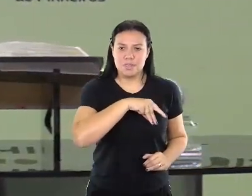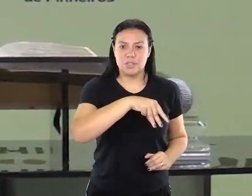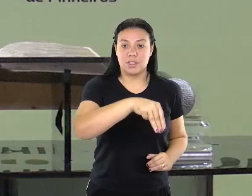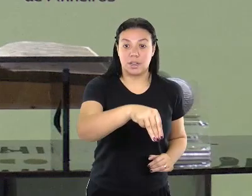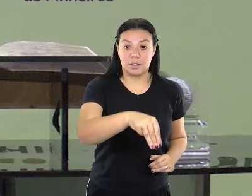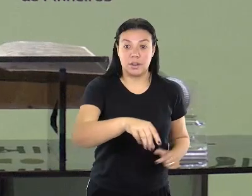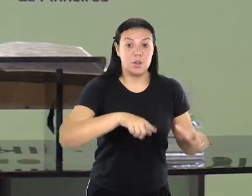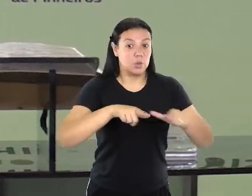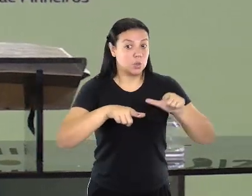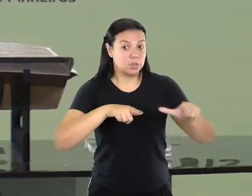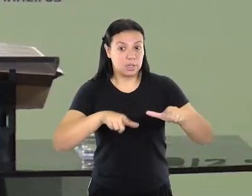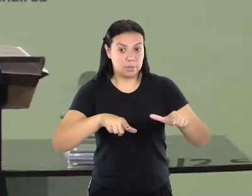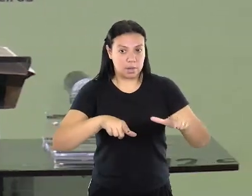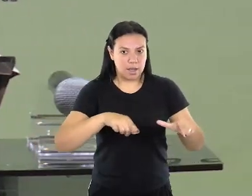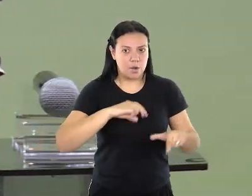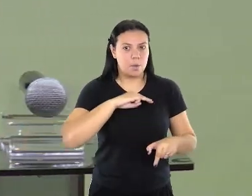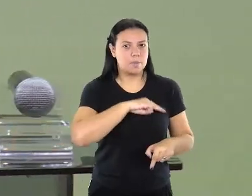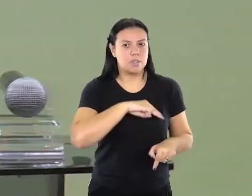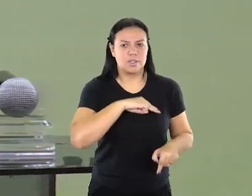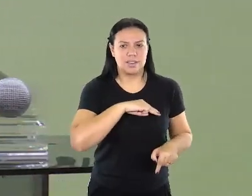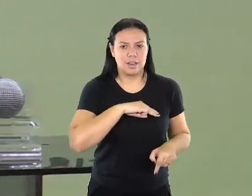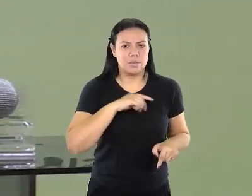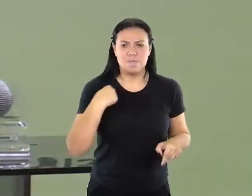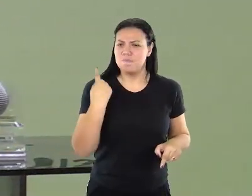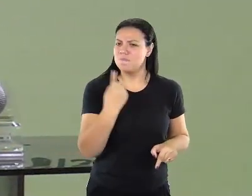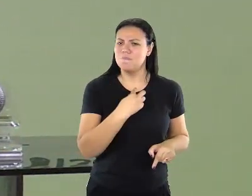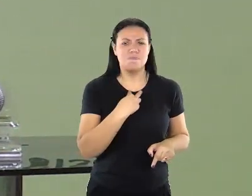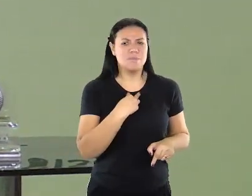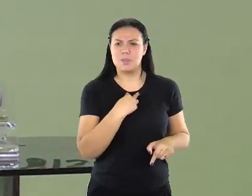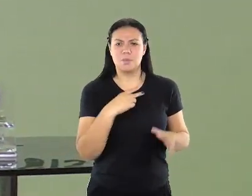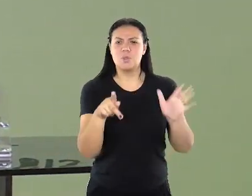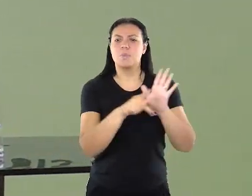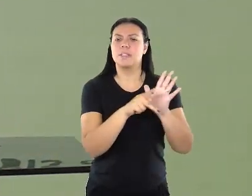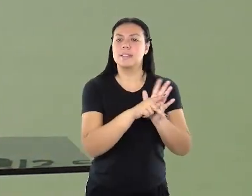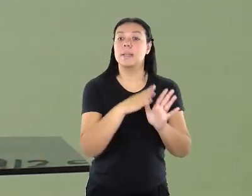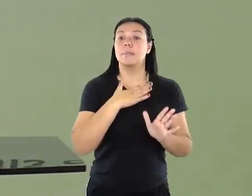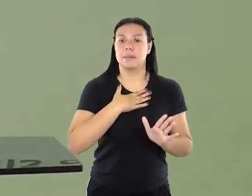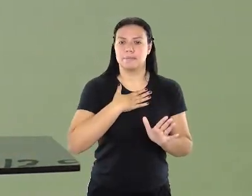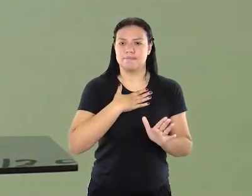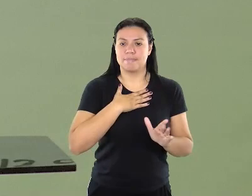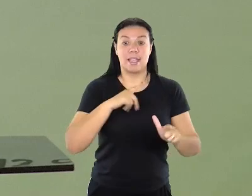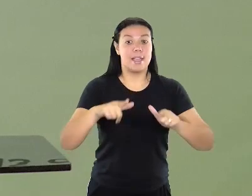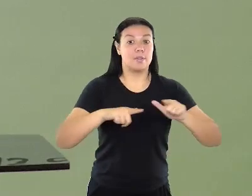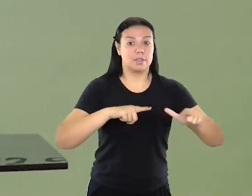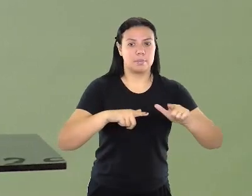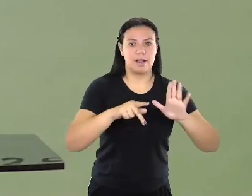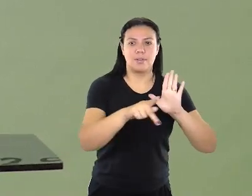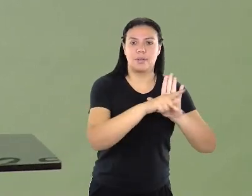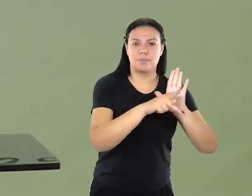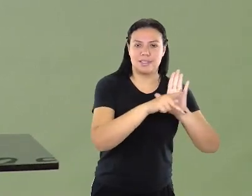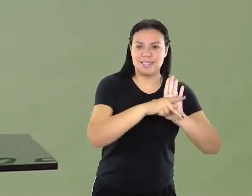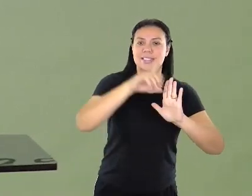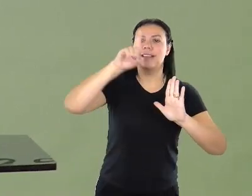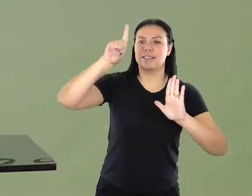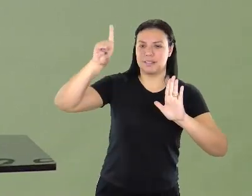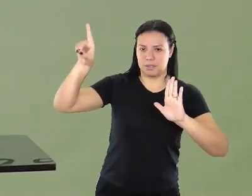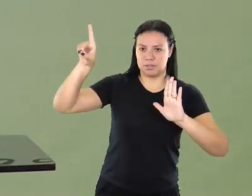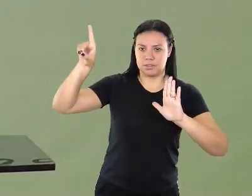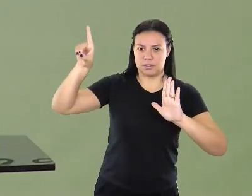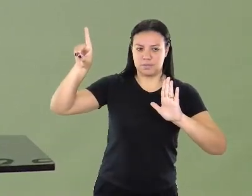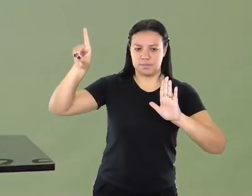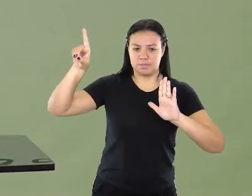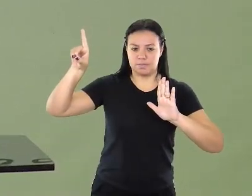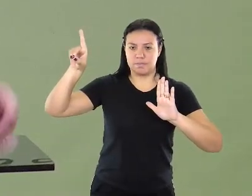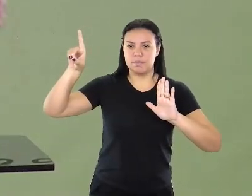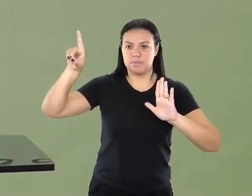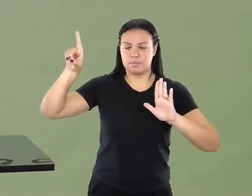minha, não é do pastor Ivanildo. A obra missionária é de Deus. Deus é o dono da obra.